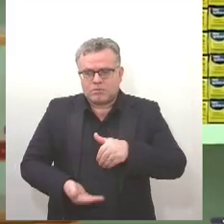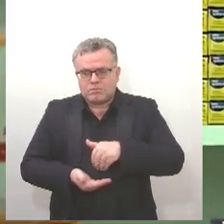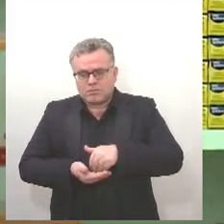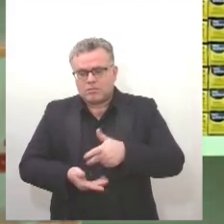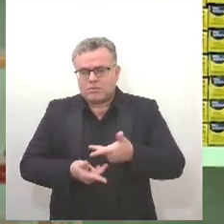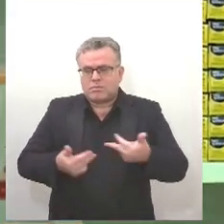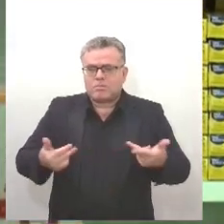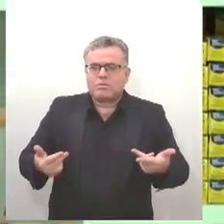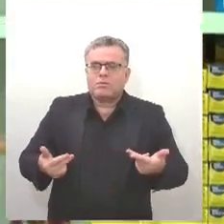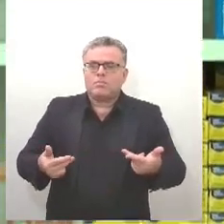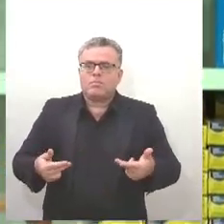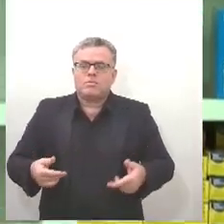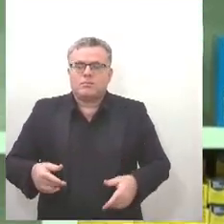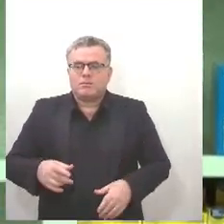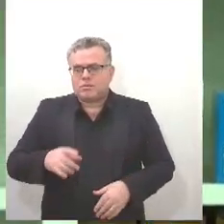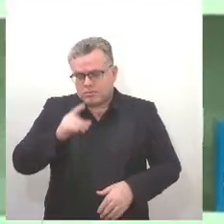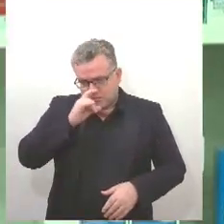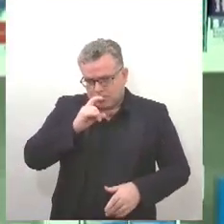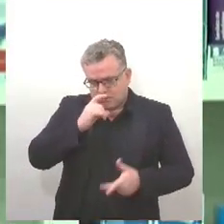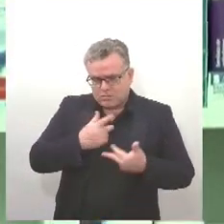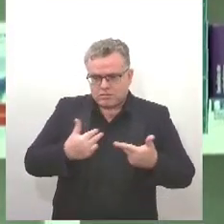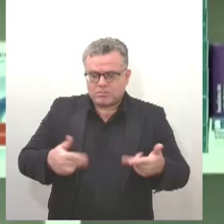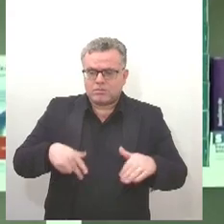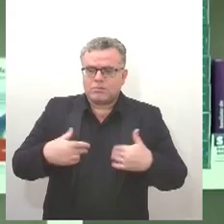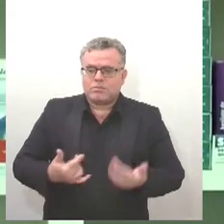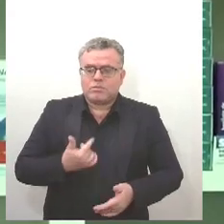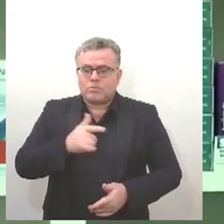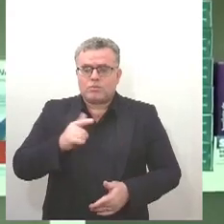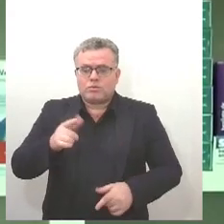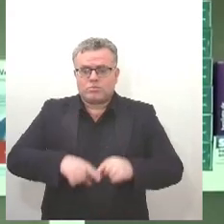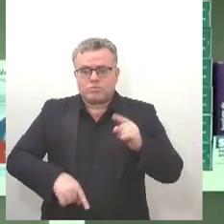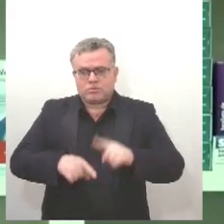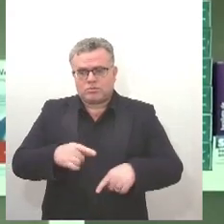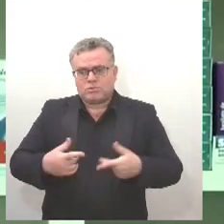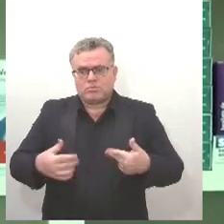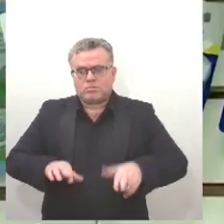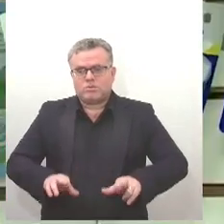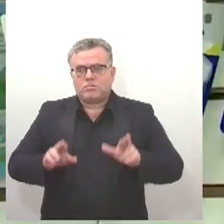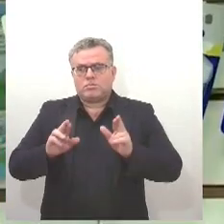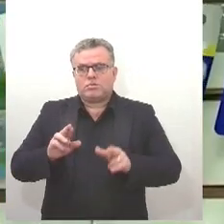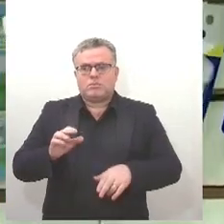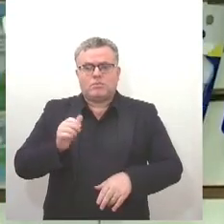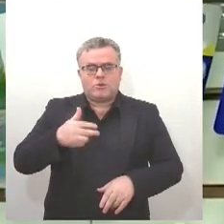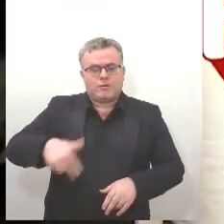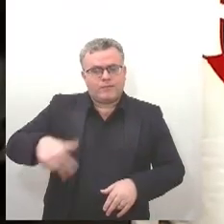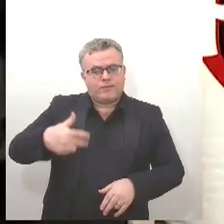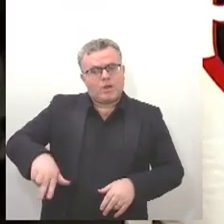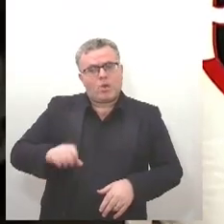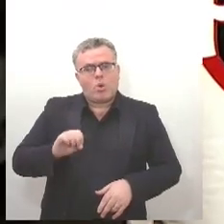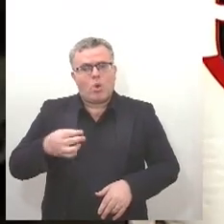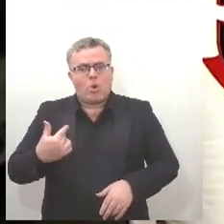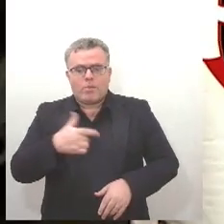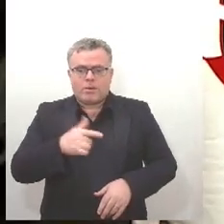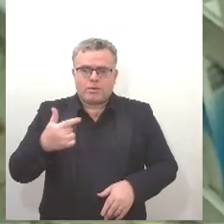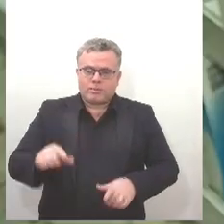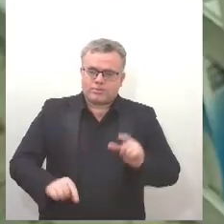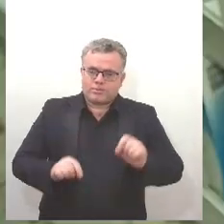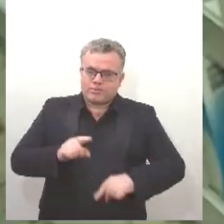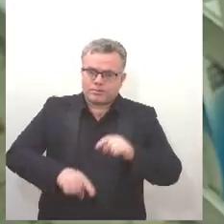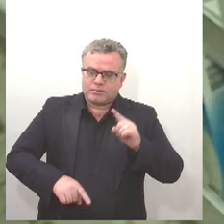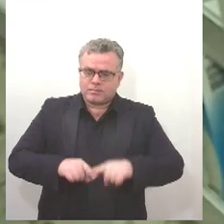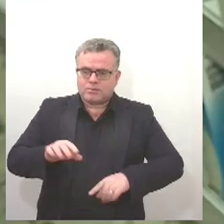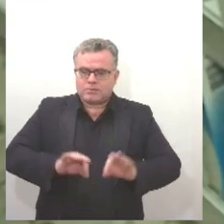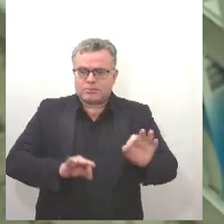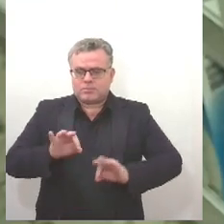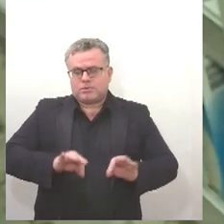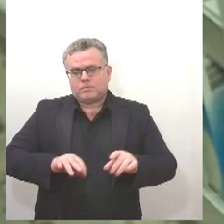medicamentos registrados na Anvisa ou produzidos por Farmácias de Manipulação e os produtos de higiene como escova de dente